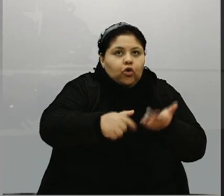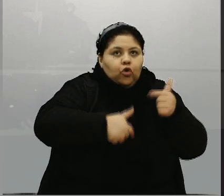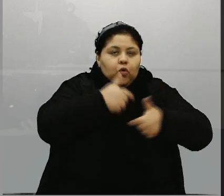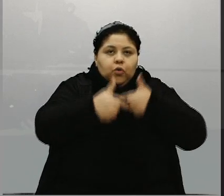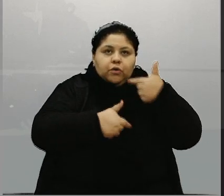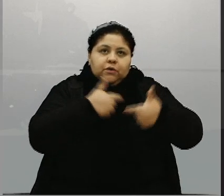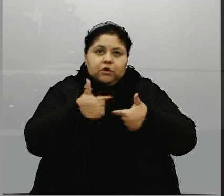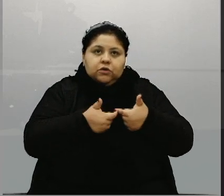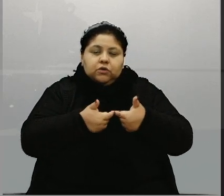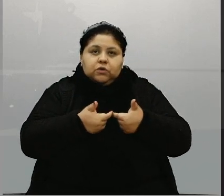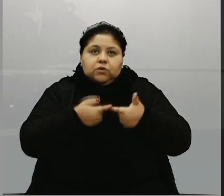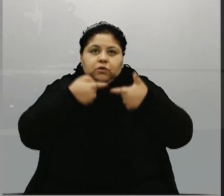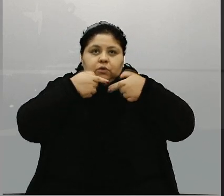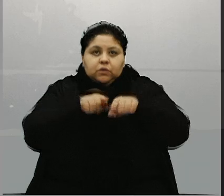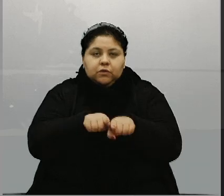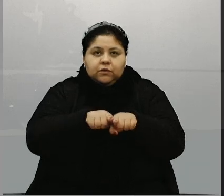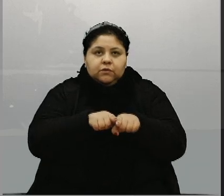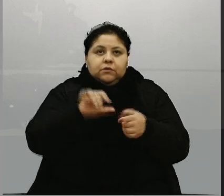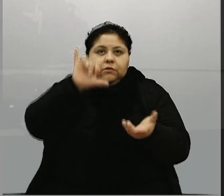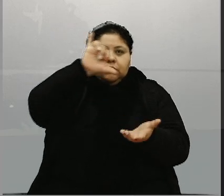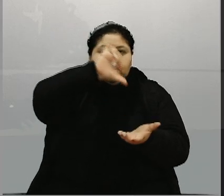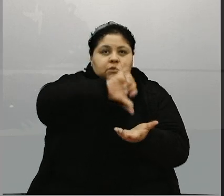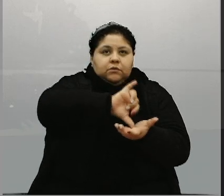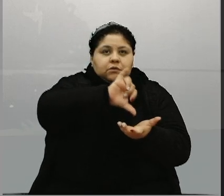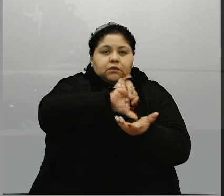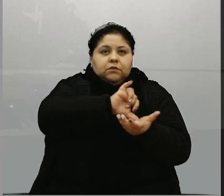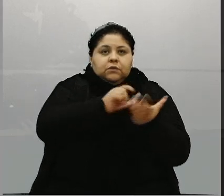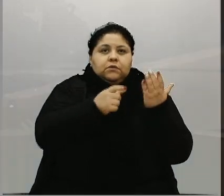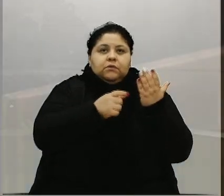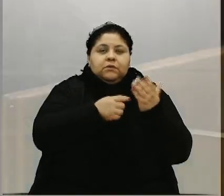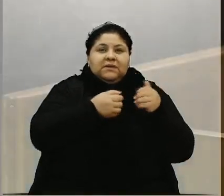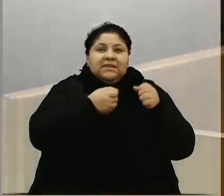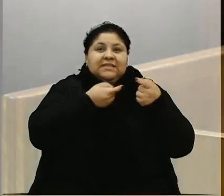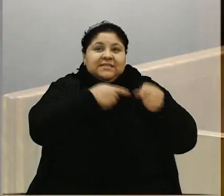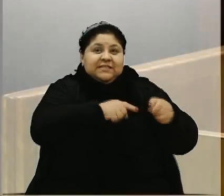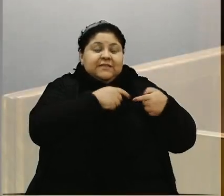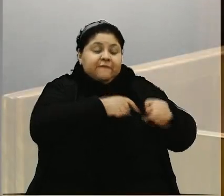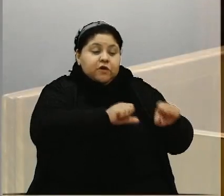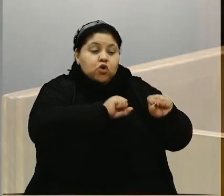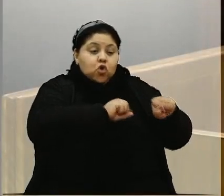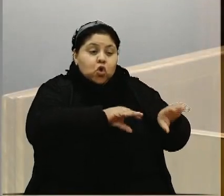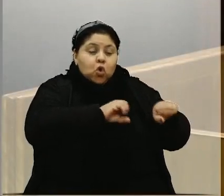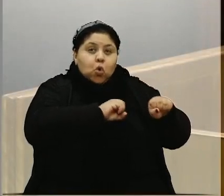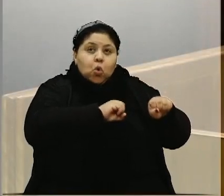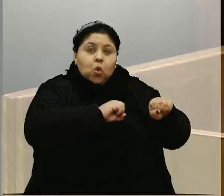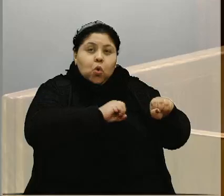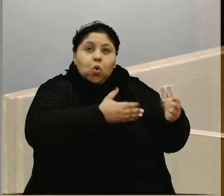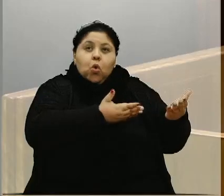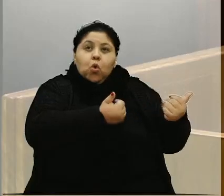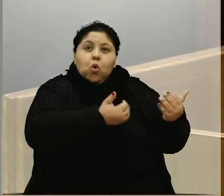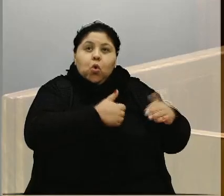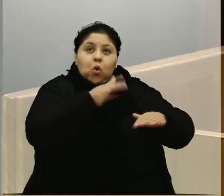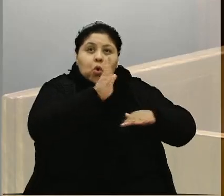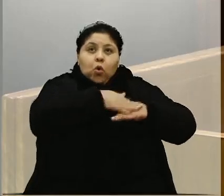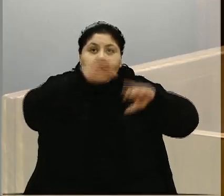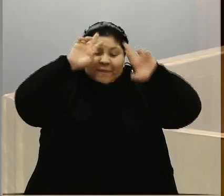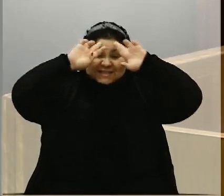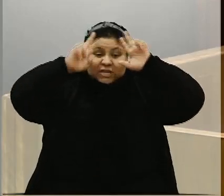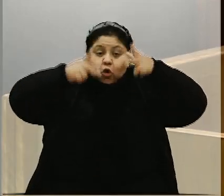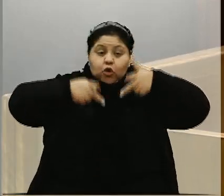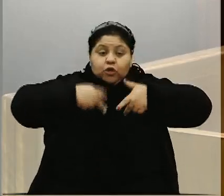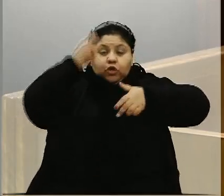realizado em parceria com o Centro de Reabilitação Desafio Jovem de Três Coroas, que é o centro de reabilitação mais reconhecido no